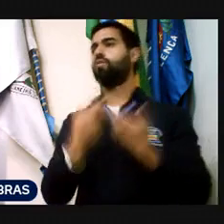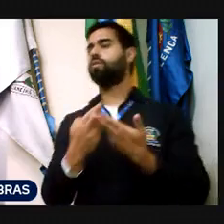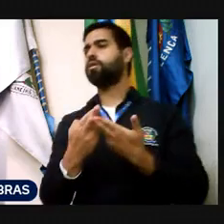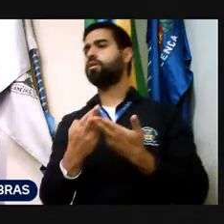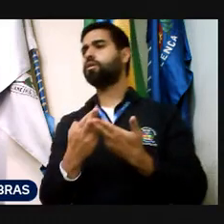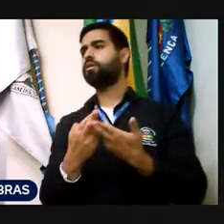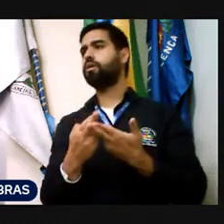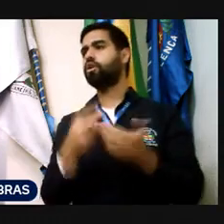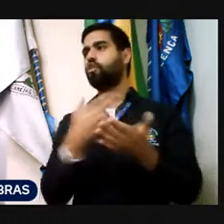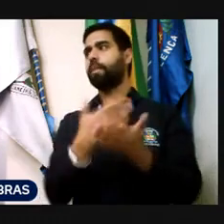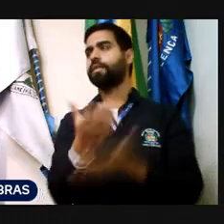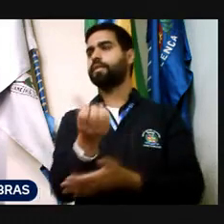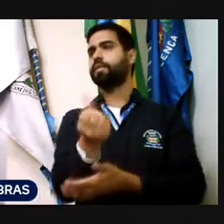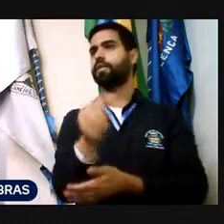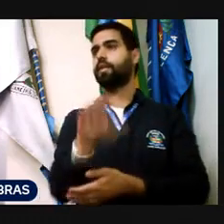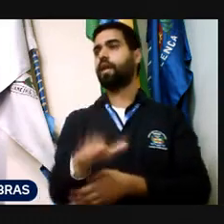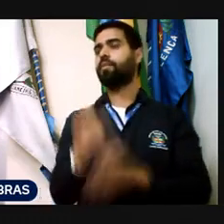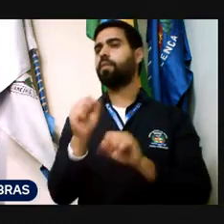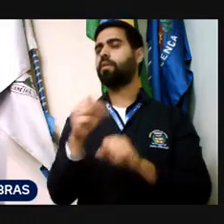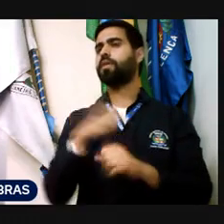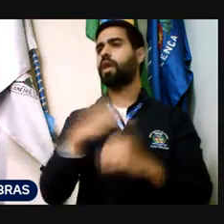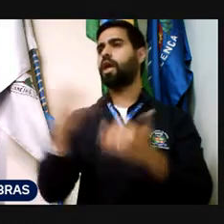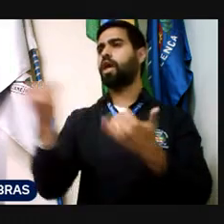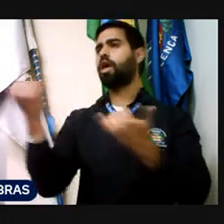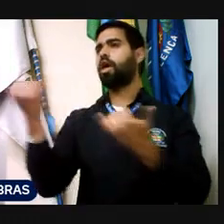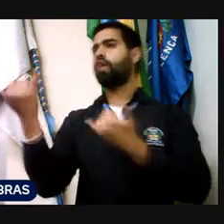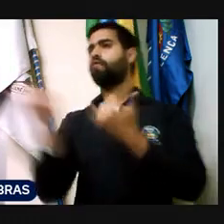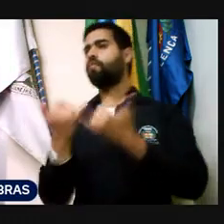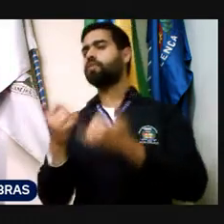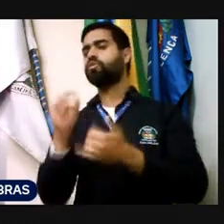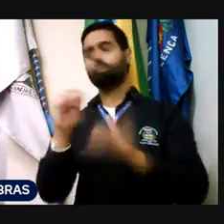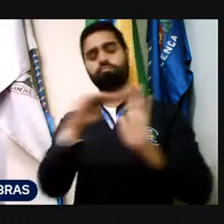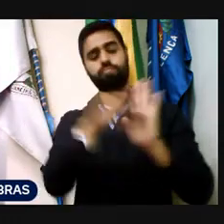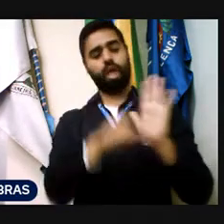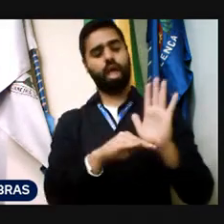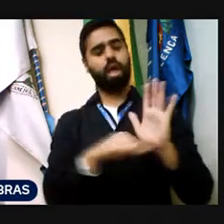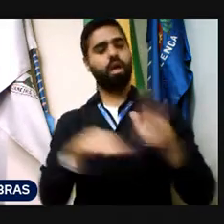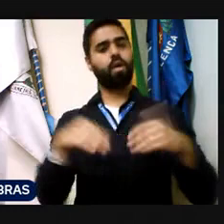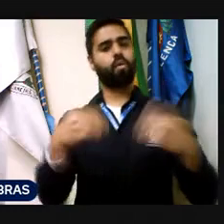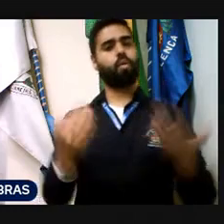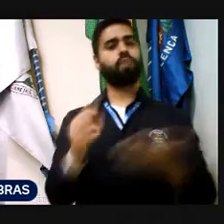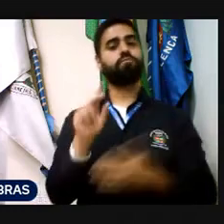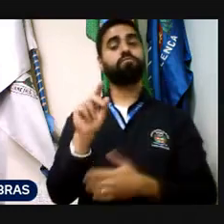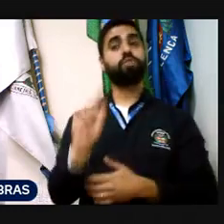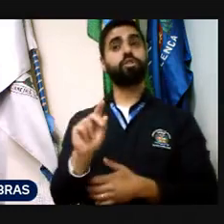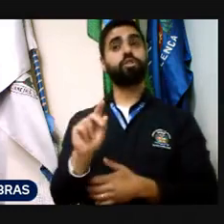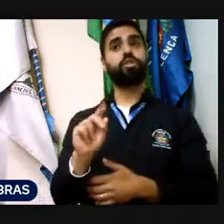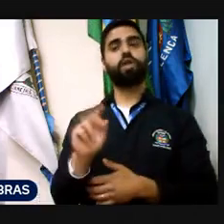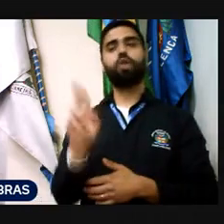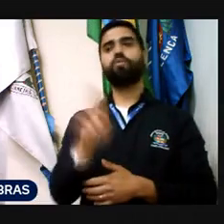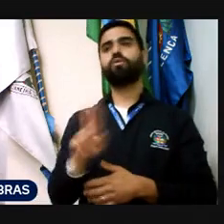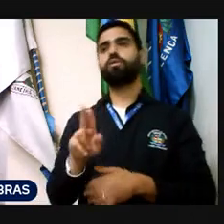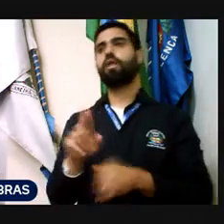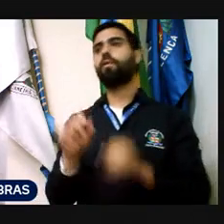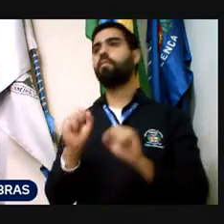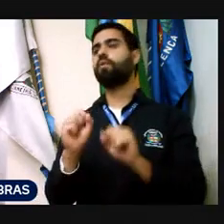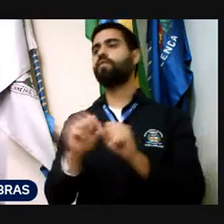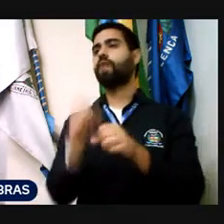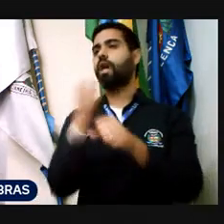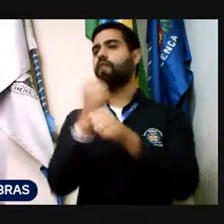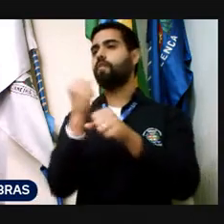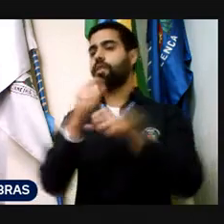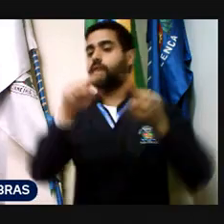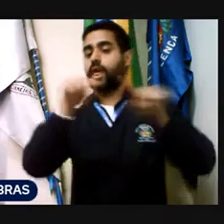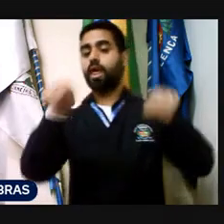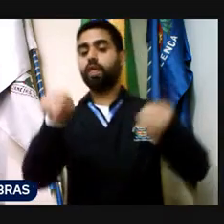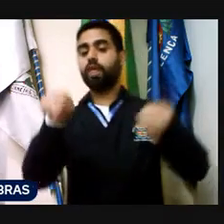com início às 6 horas, para prestar informações acerca de qual foi o orçamento realizado para que sejam reformadas as quadras